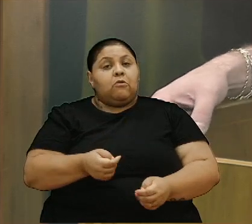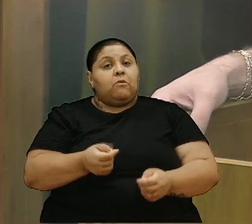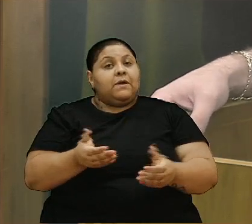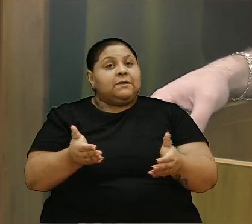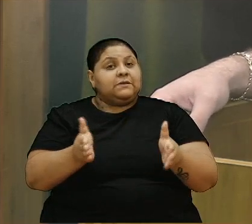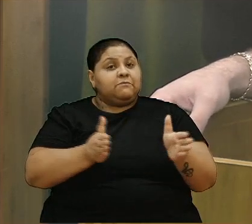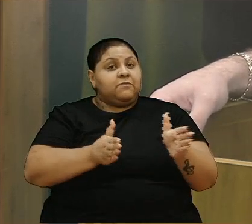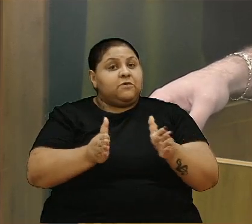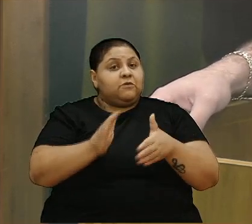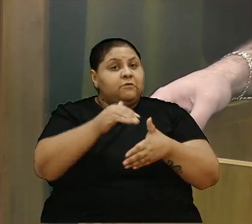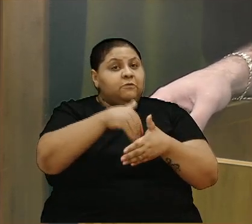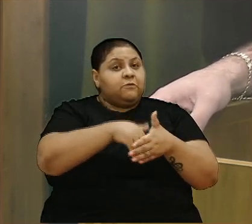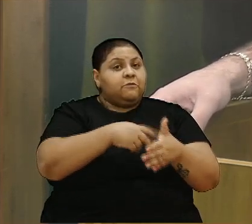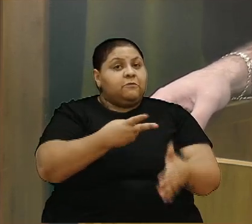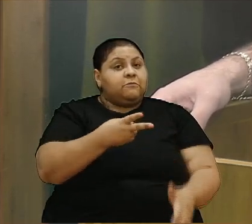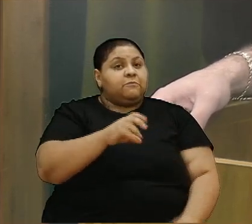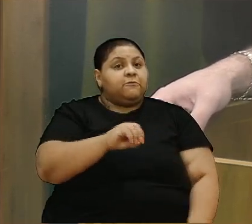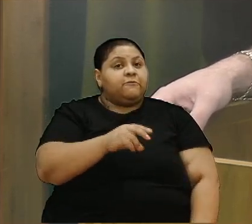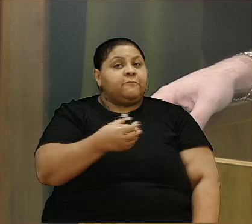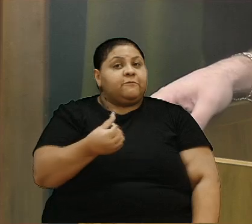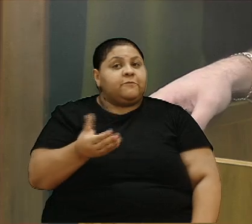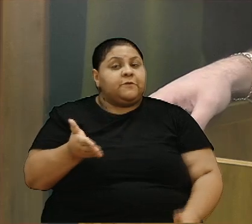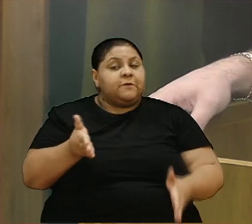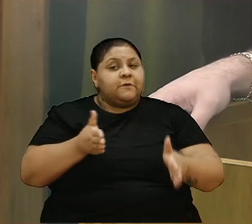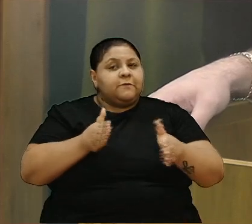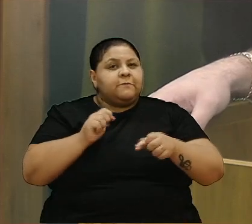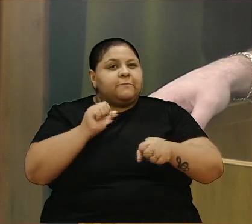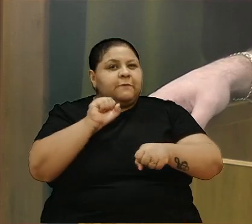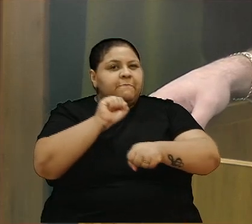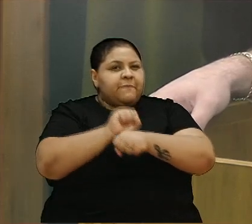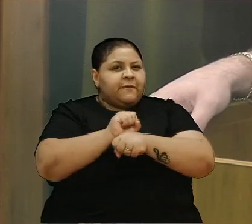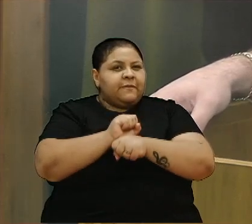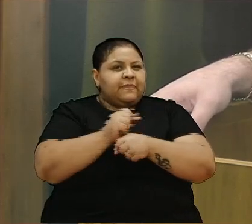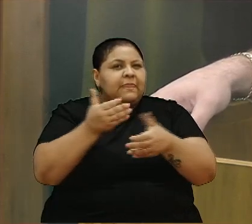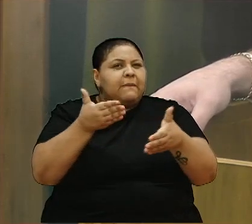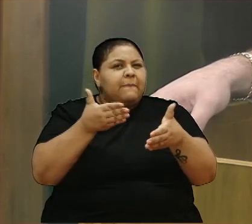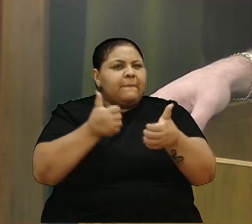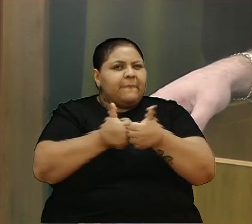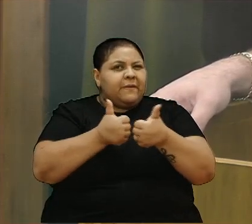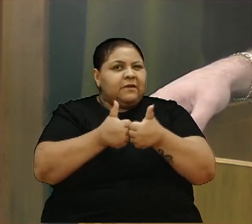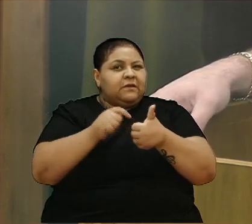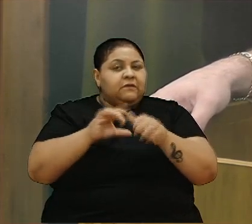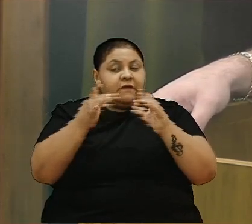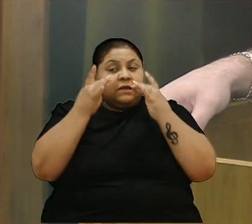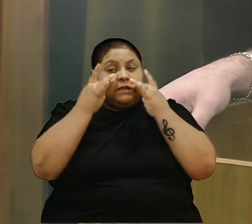né? 2026 está aí, tem que ficar bem atento a essas questões.